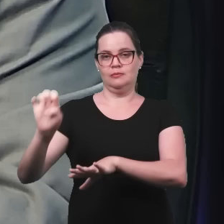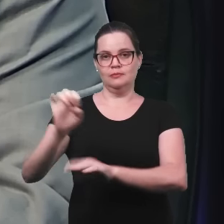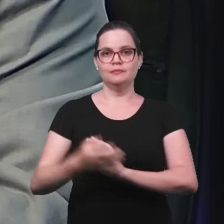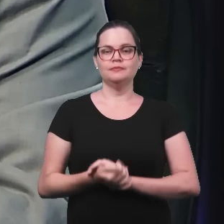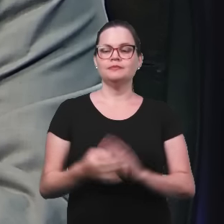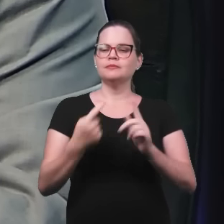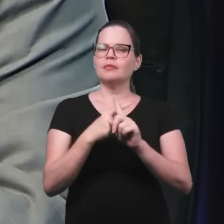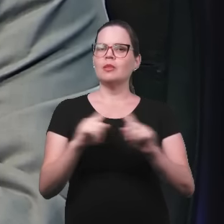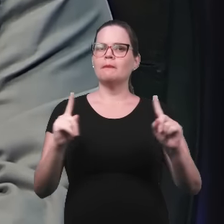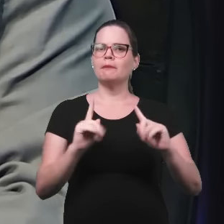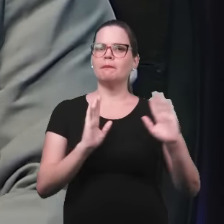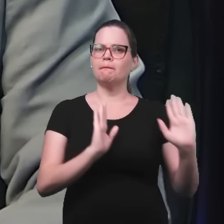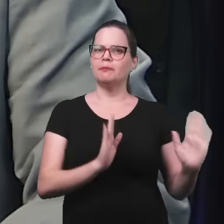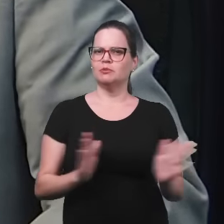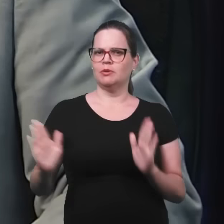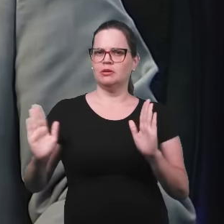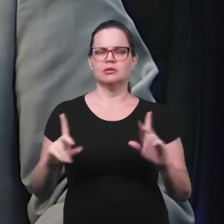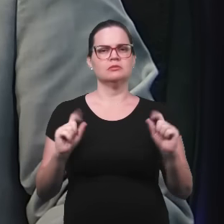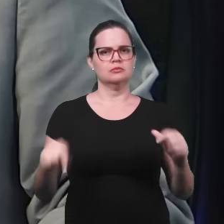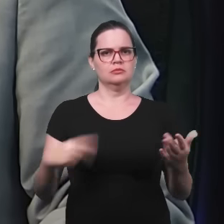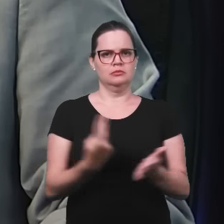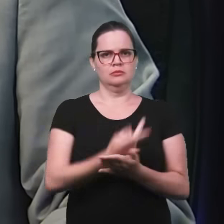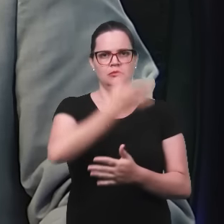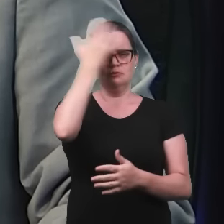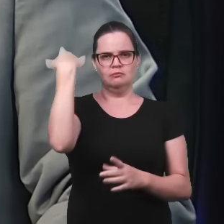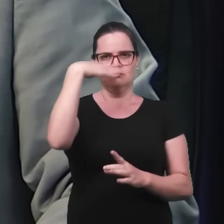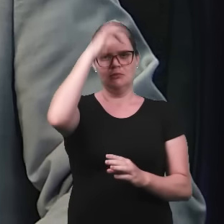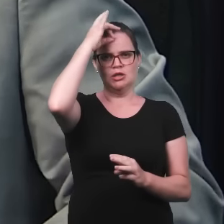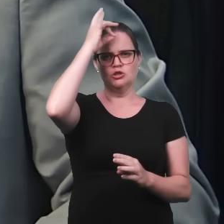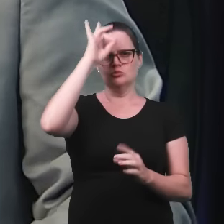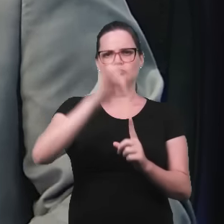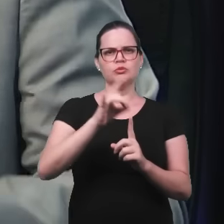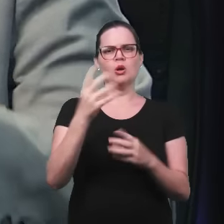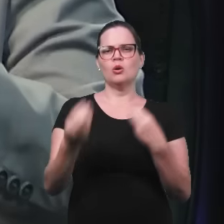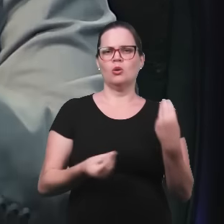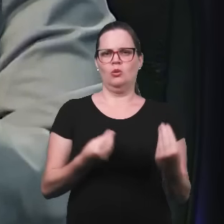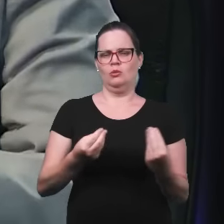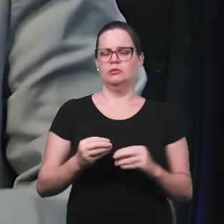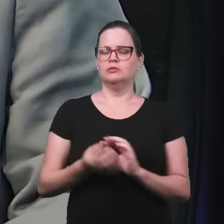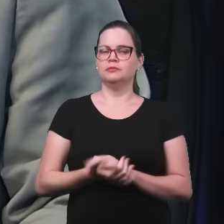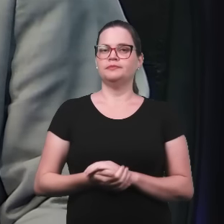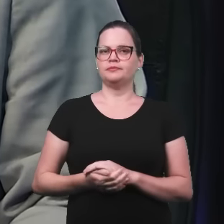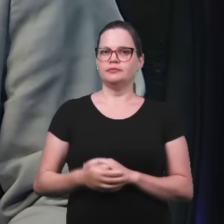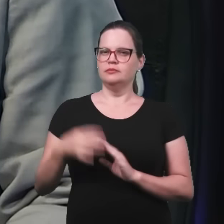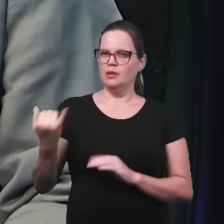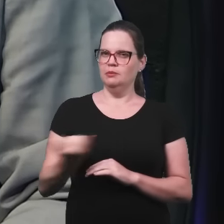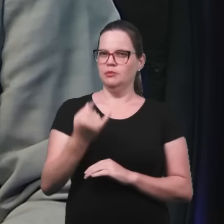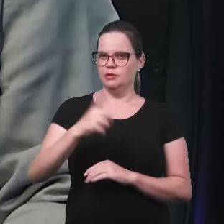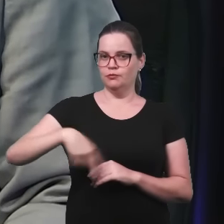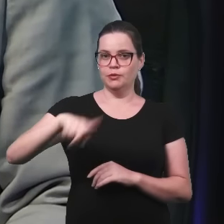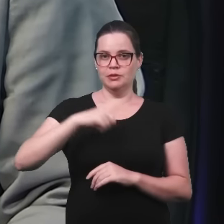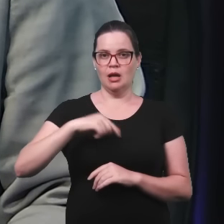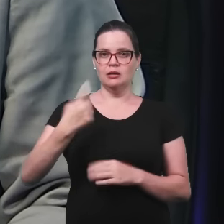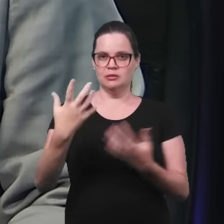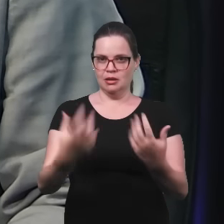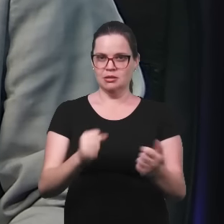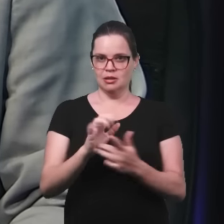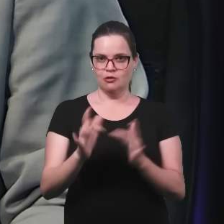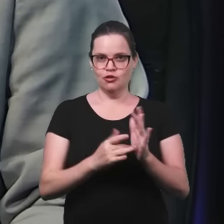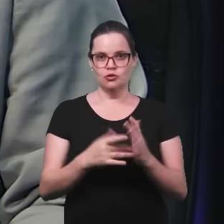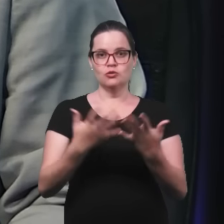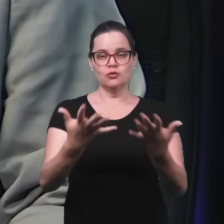neste processo, o batismo com o Espírito Santo. Então é fundamental, você que aceitou Jesus, clame ao